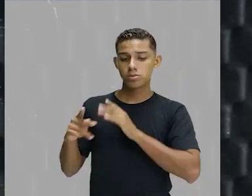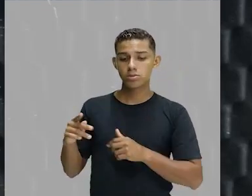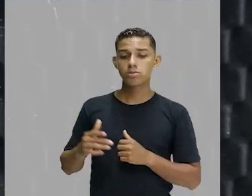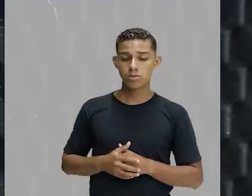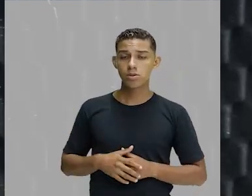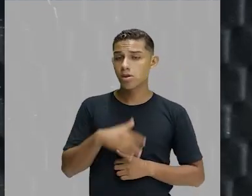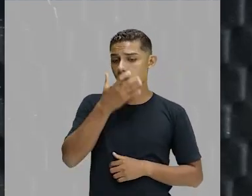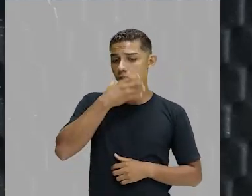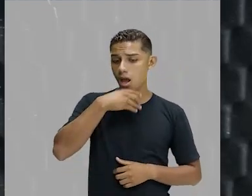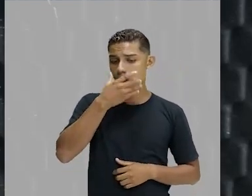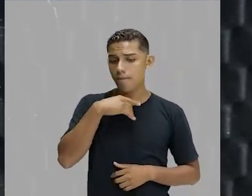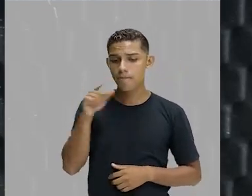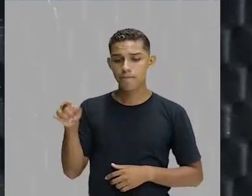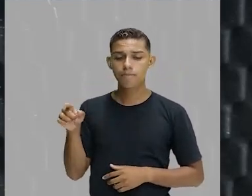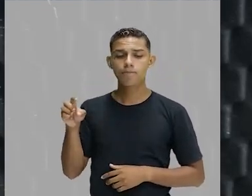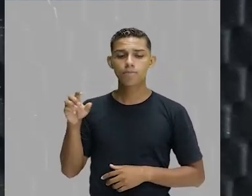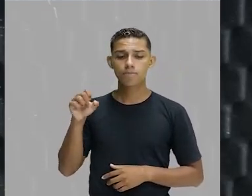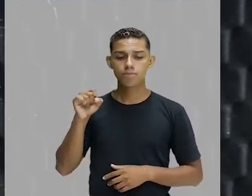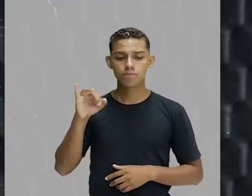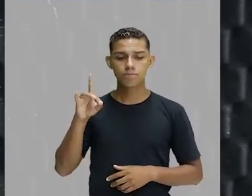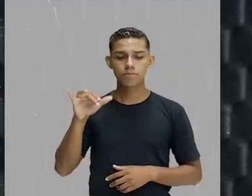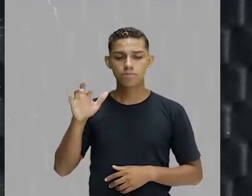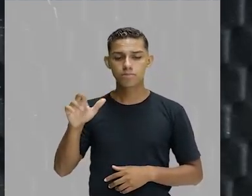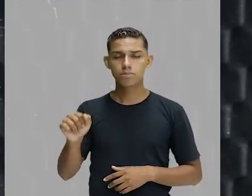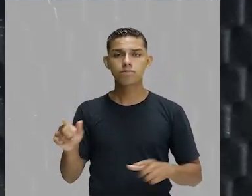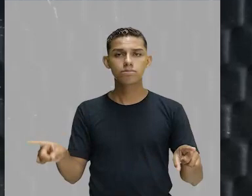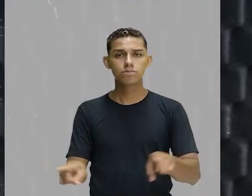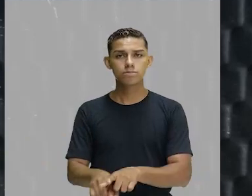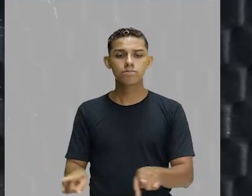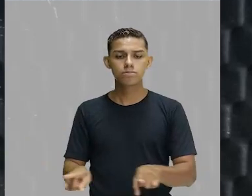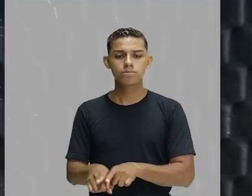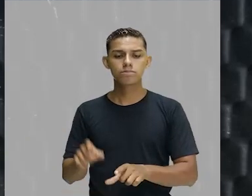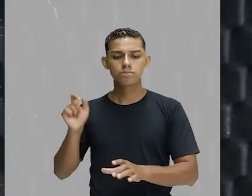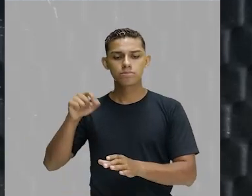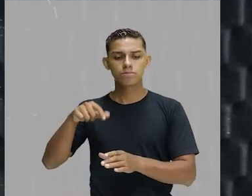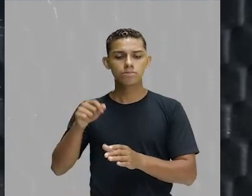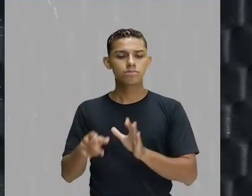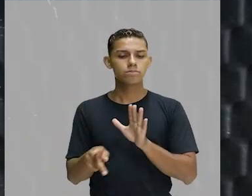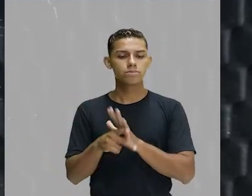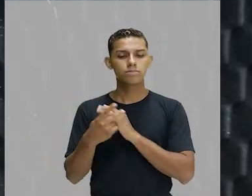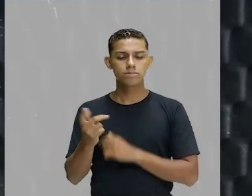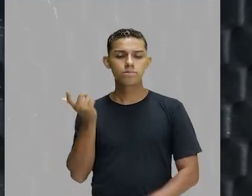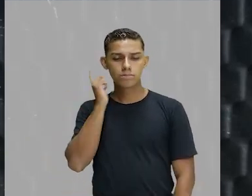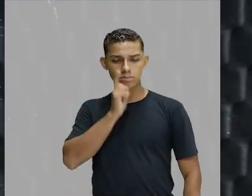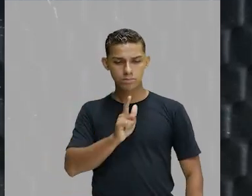que é a maçã, tá? Então, lá tem plantações de macieiras, certo? E que se